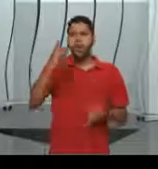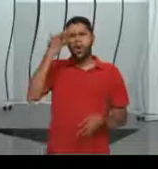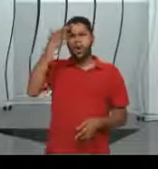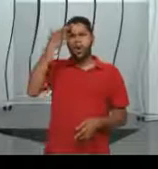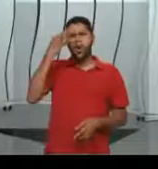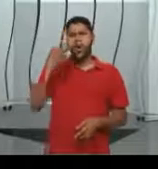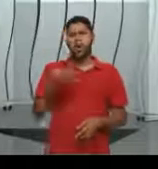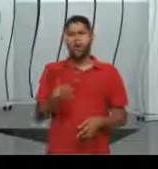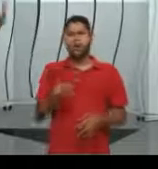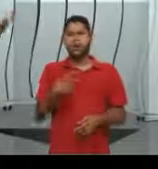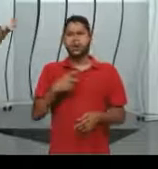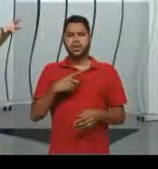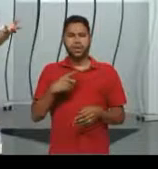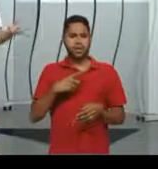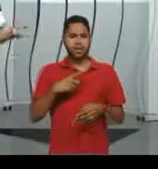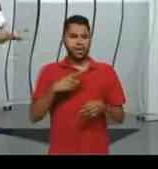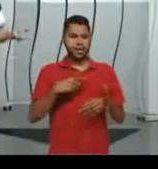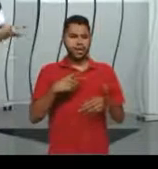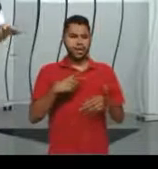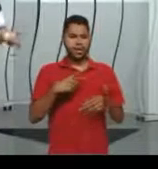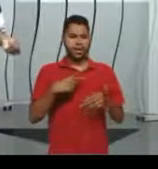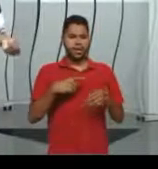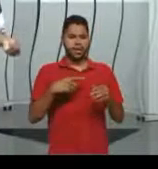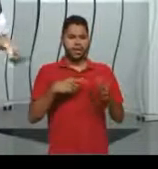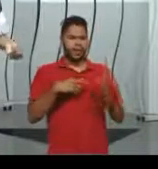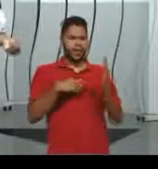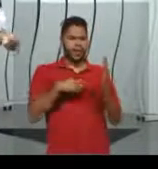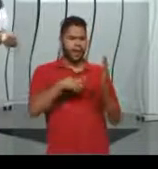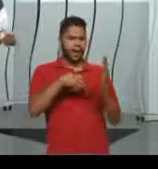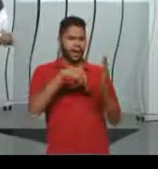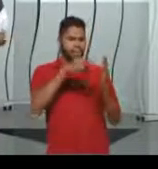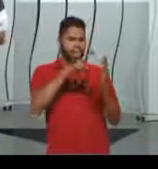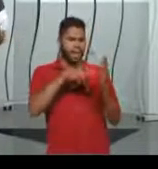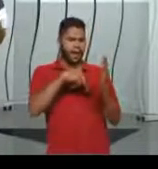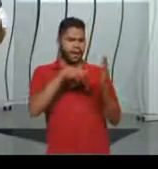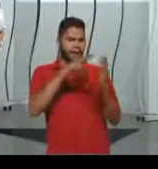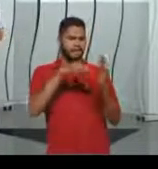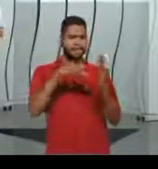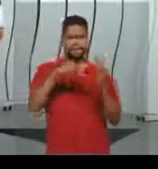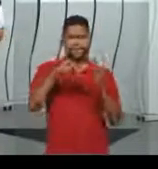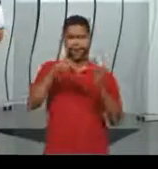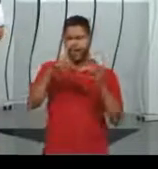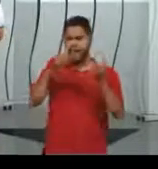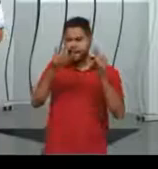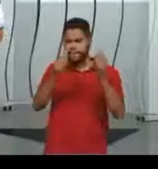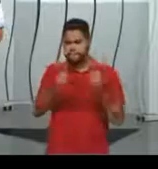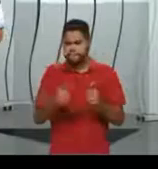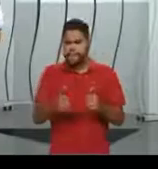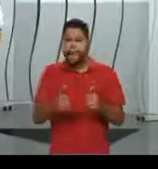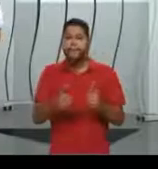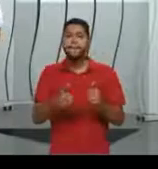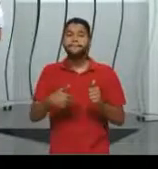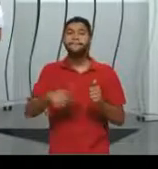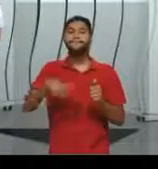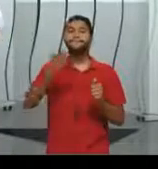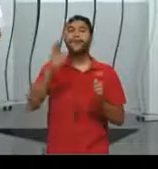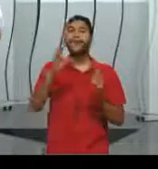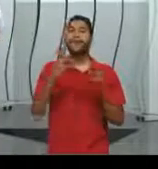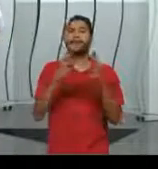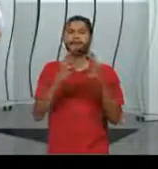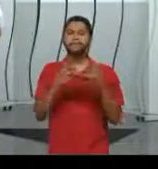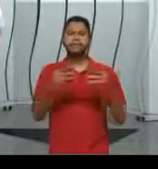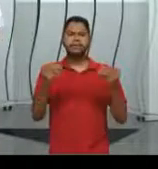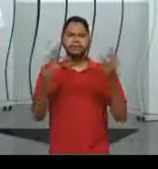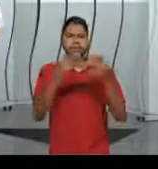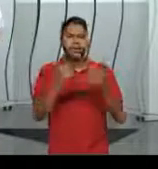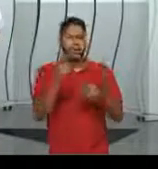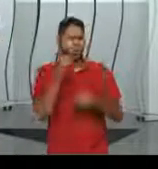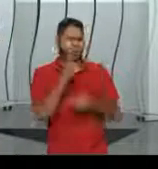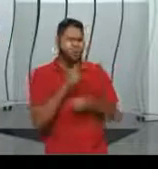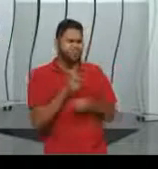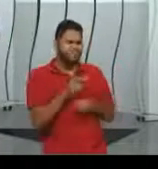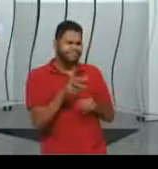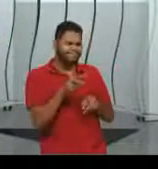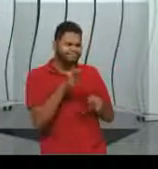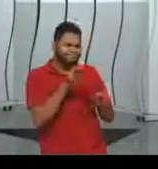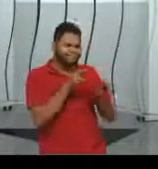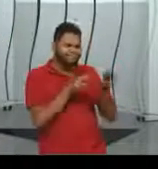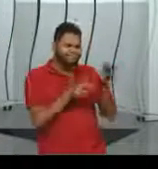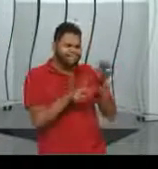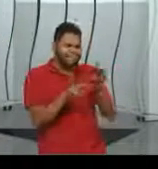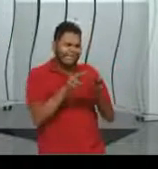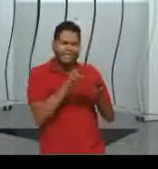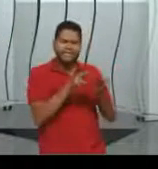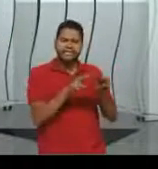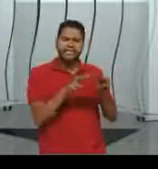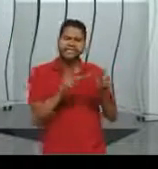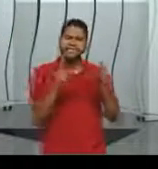obras estavam partindo para o abstracionismo. Ela realmente era complicada de nós percebermos, de fazer uma análise.